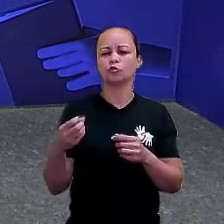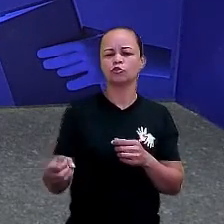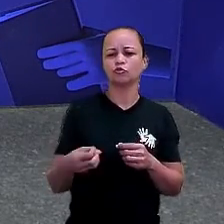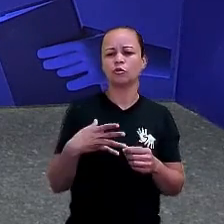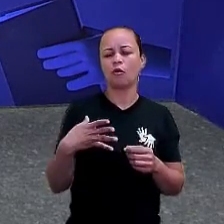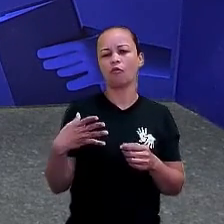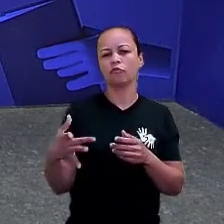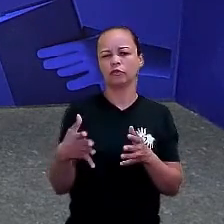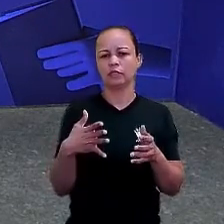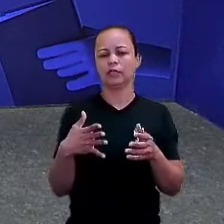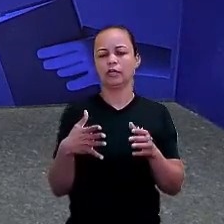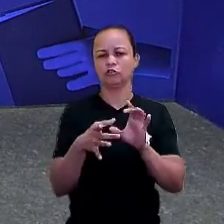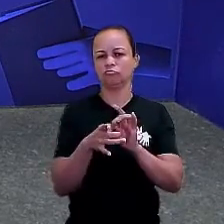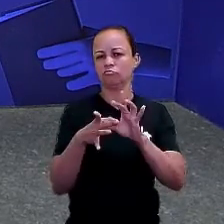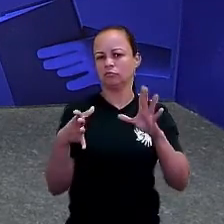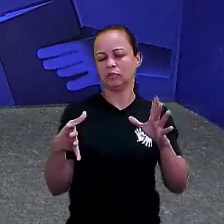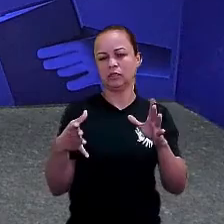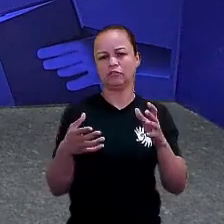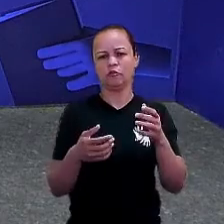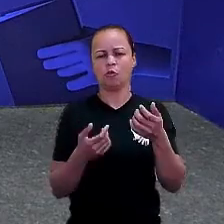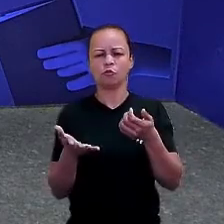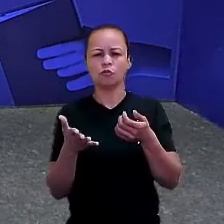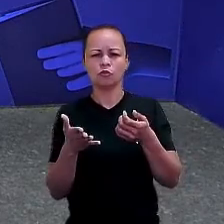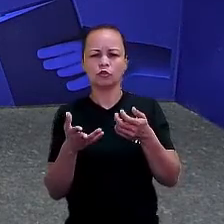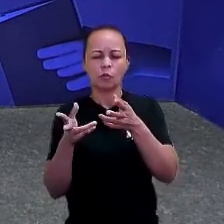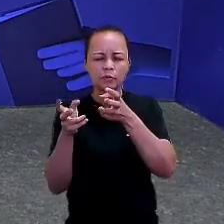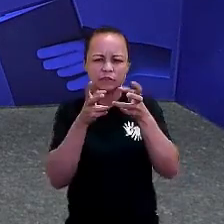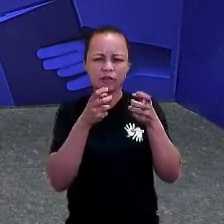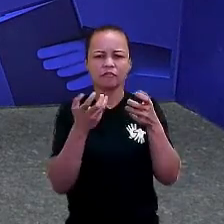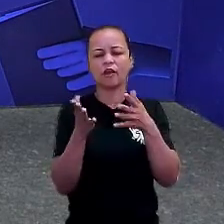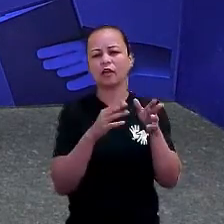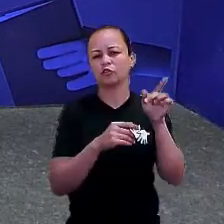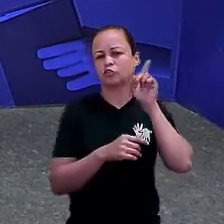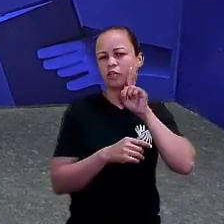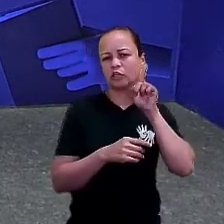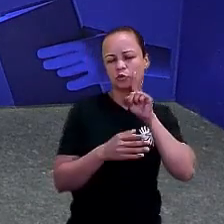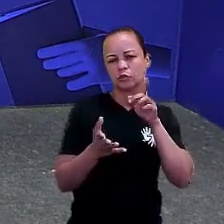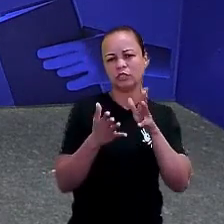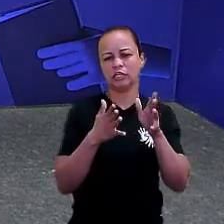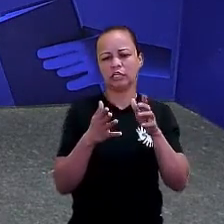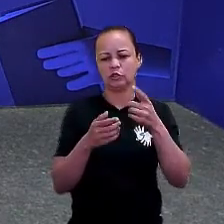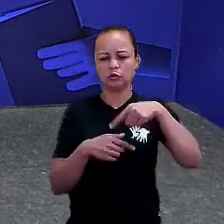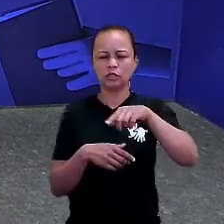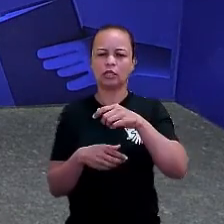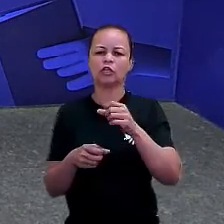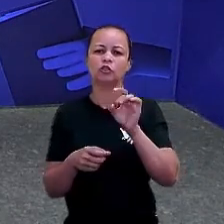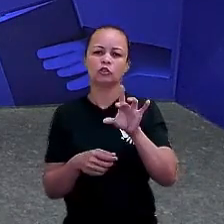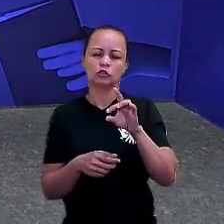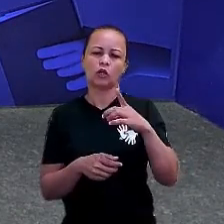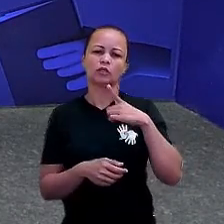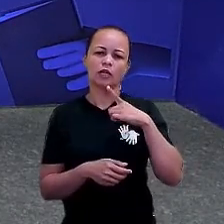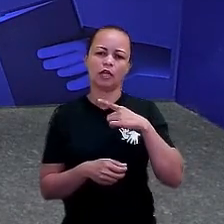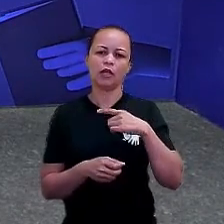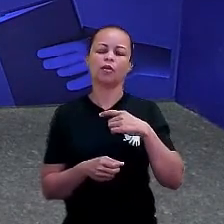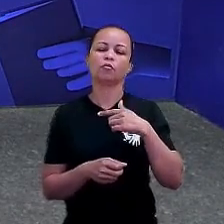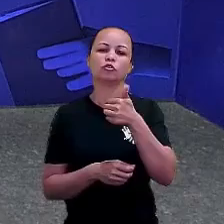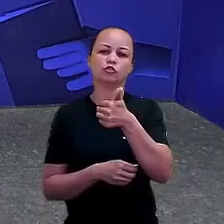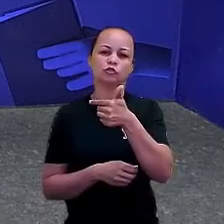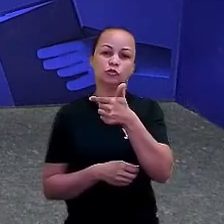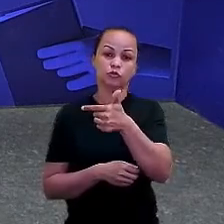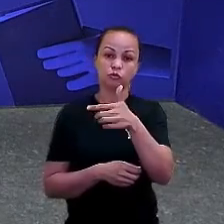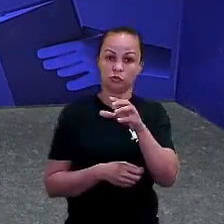da independência. Se vamos avaliar a independência dos Estados Unidos, nós somos um bebê, só temos 200 anos de independência.